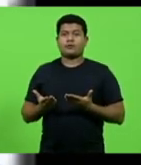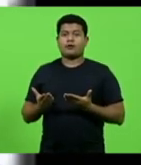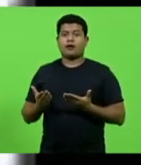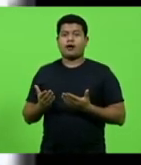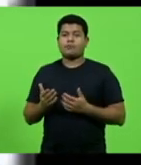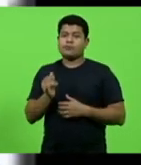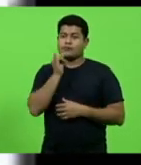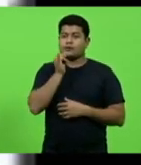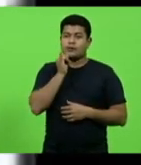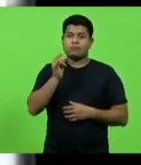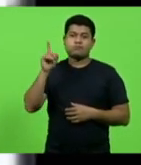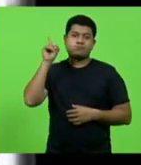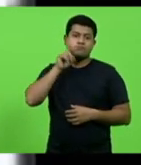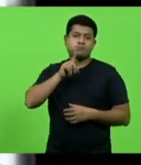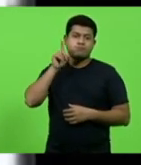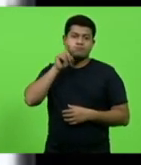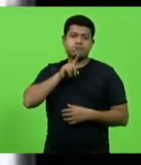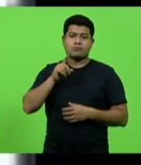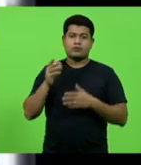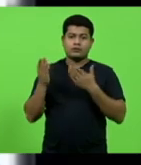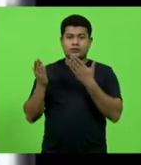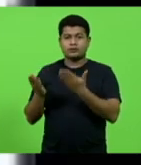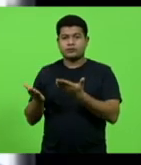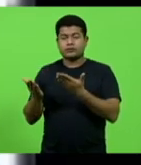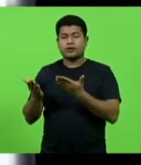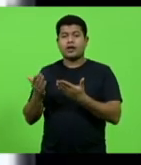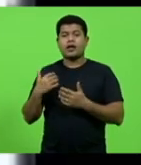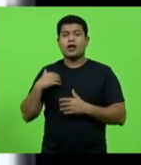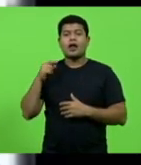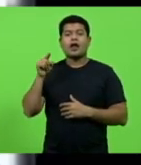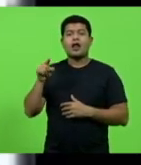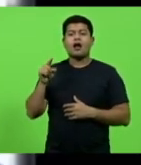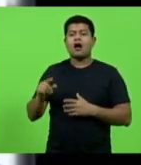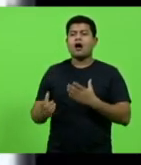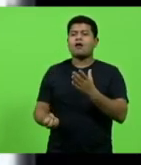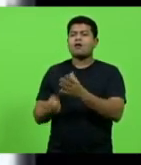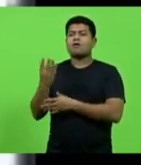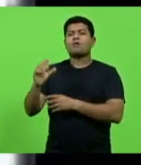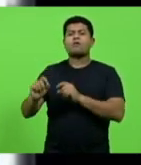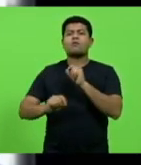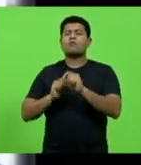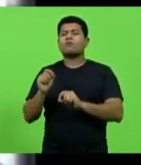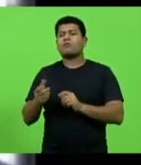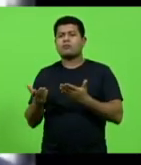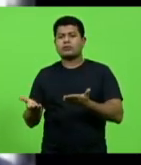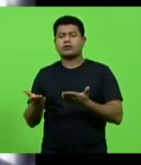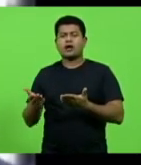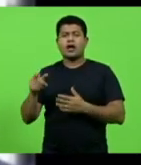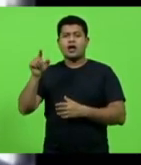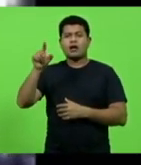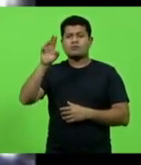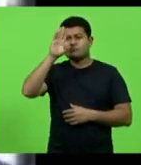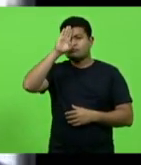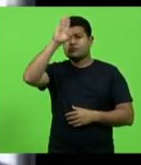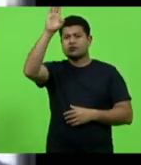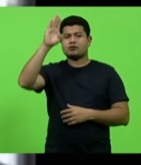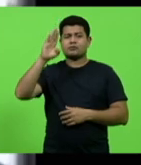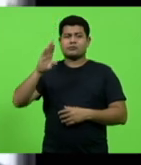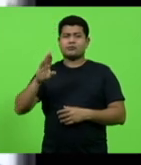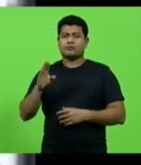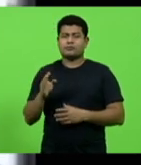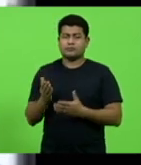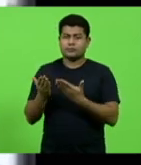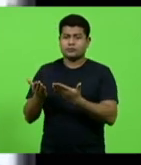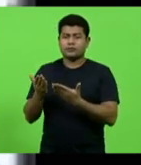norte-americana de um modo muito específico, assim, como é que aquela nação surgiu, quais eram os grandes personagens ali, e me deparei com a